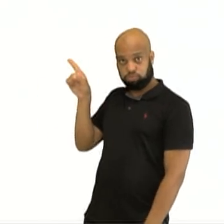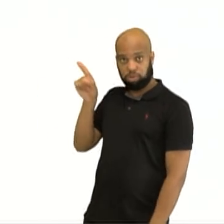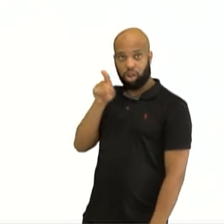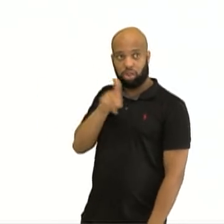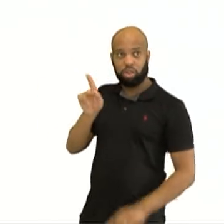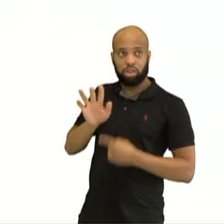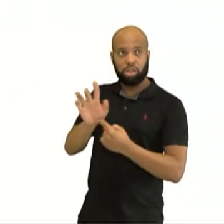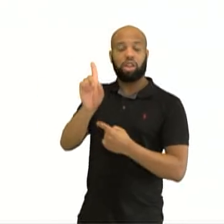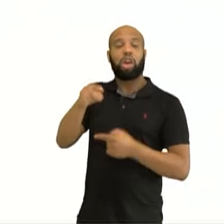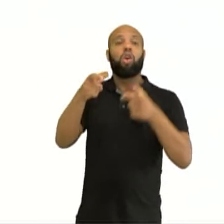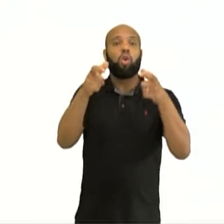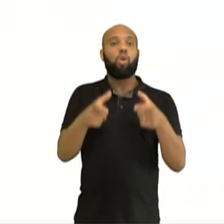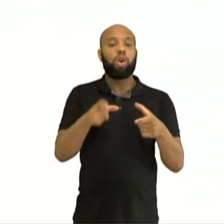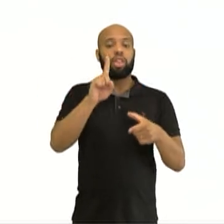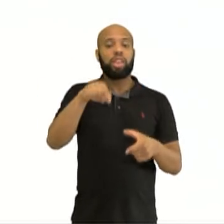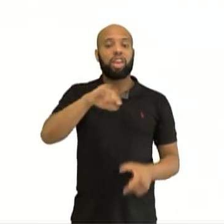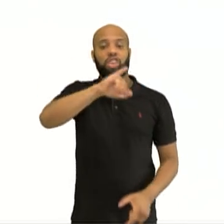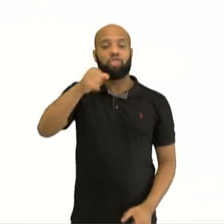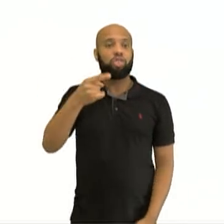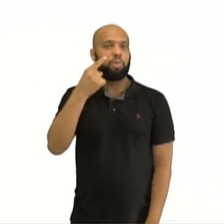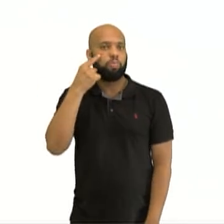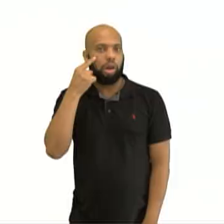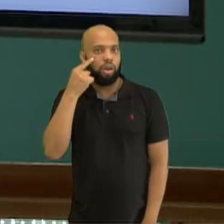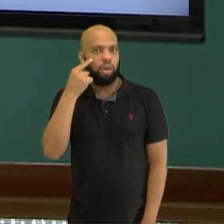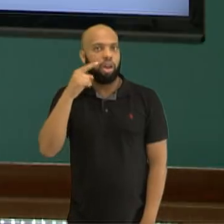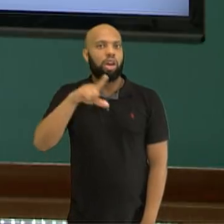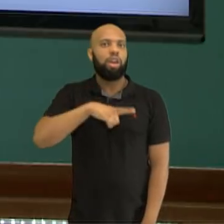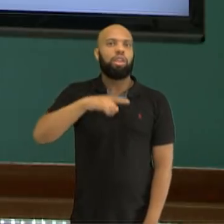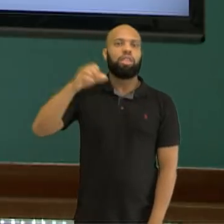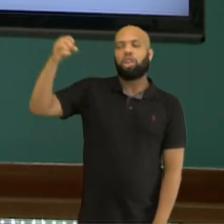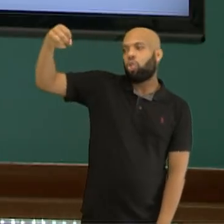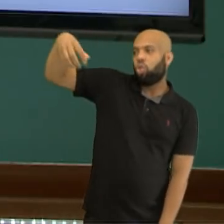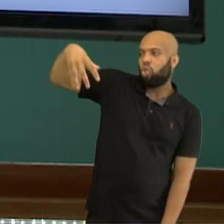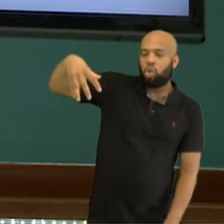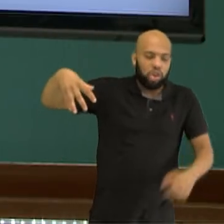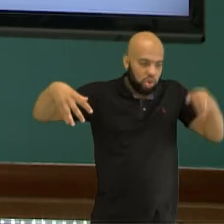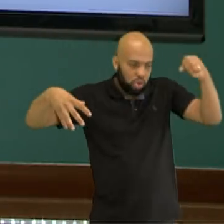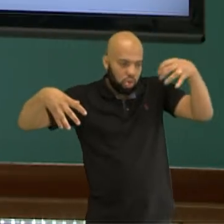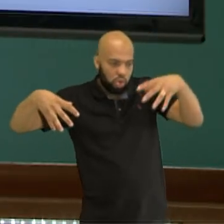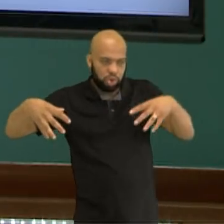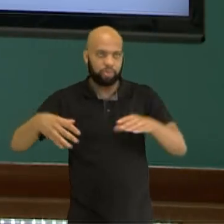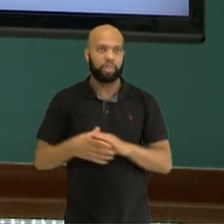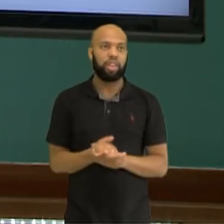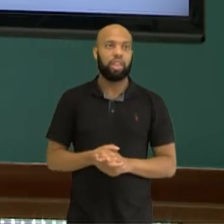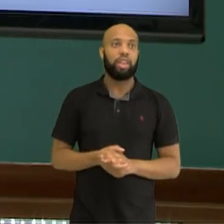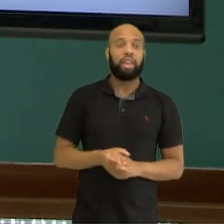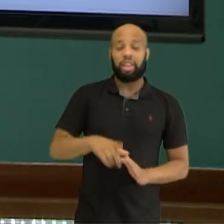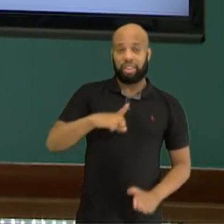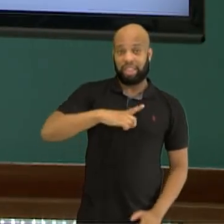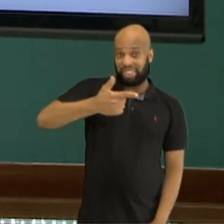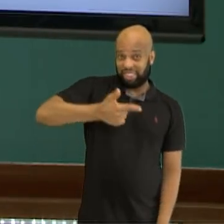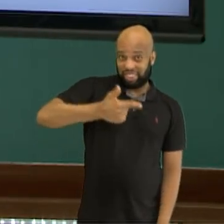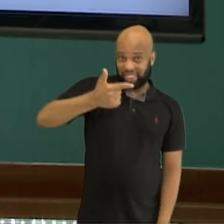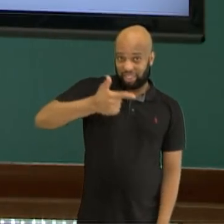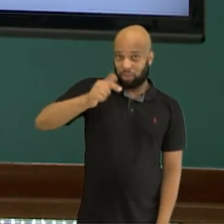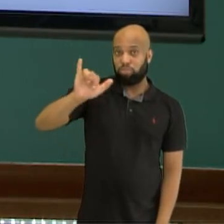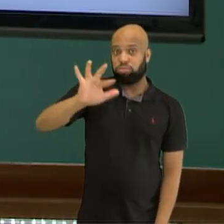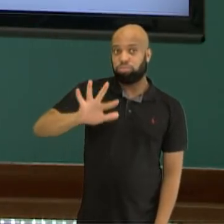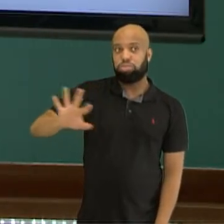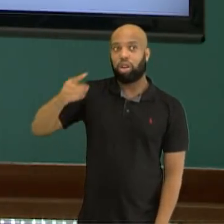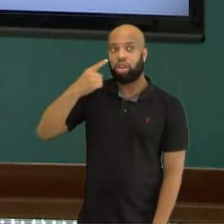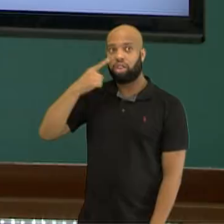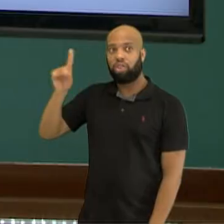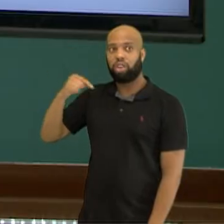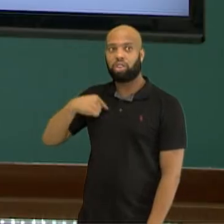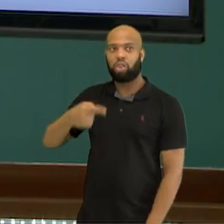o Japão. À noite a gente percebe bastante iluminação das cidades. Na segunda, a gente percebe ali, Olha como eu falei